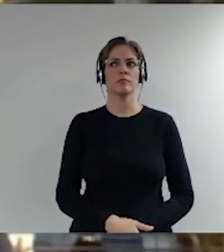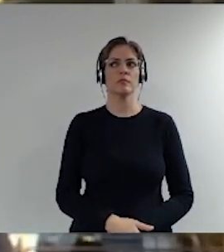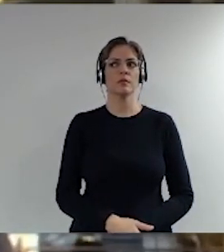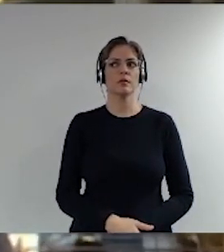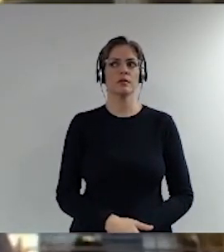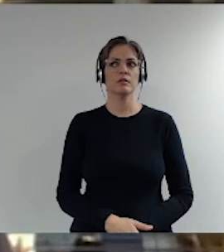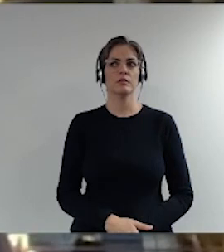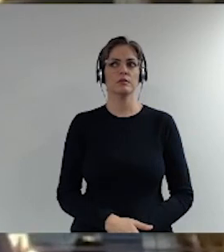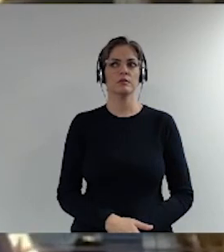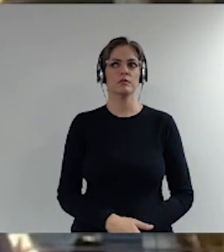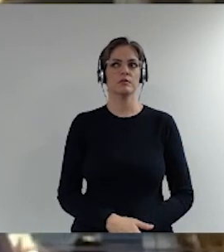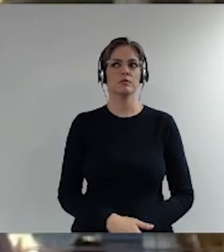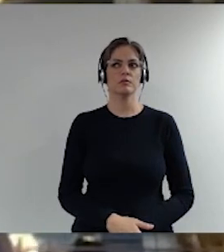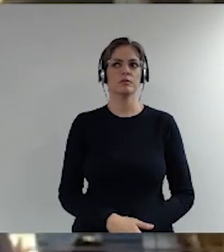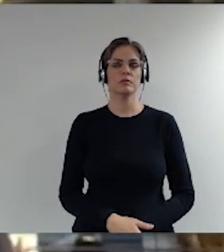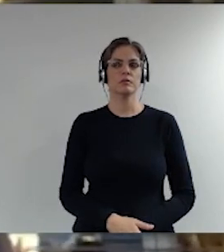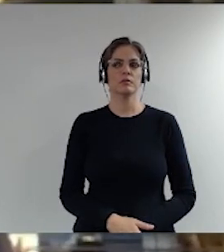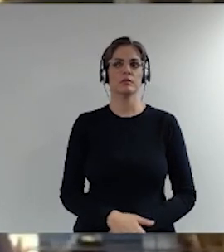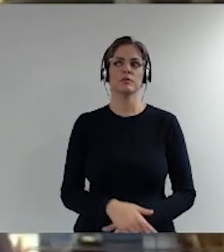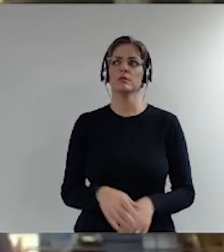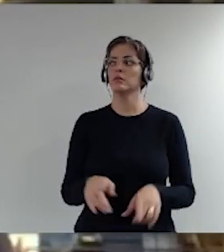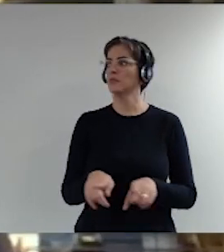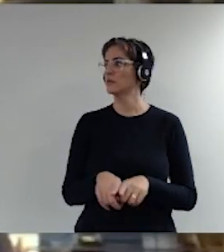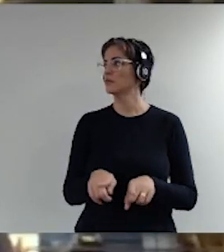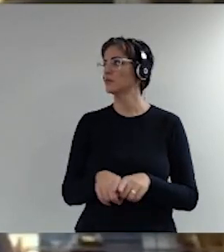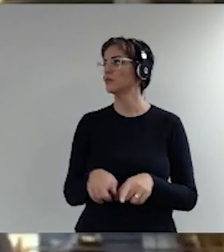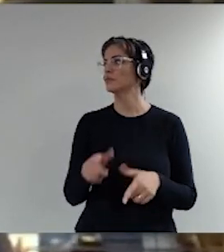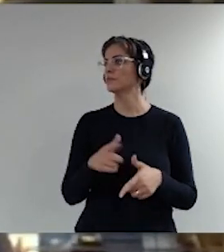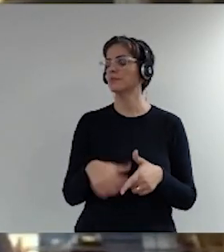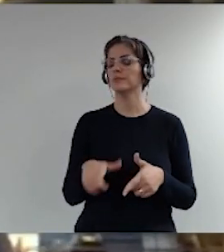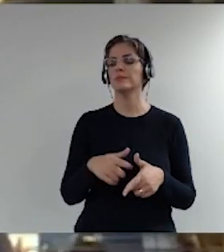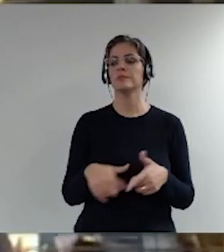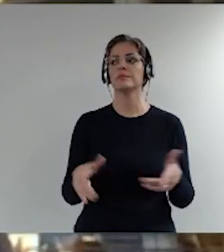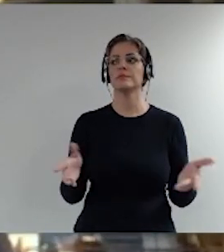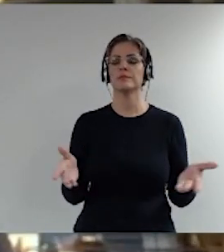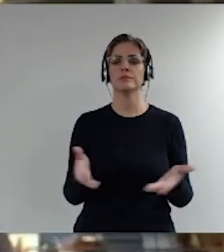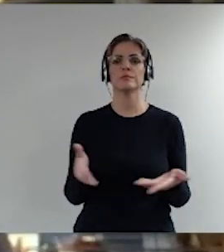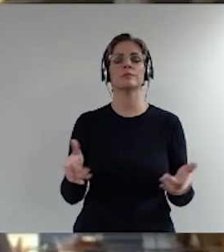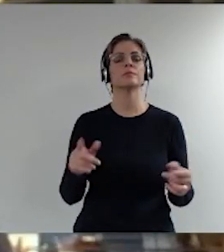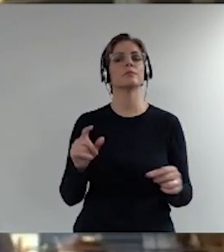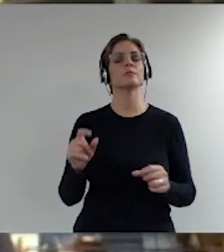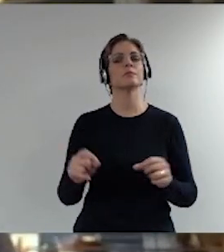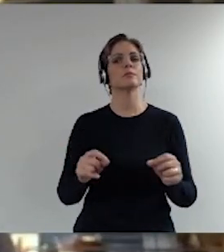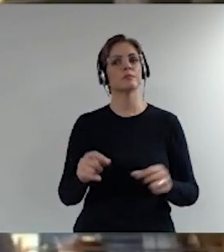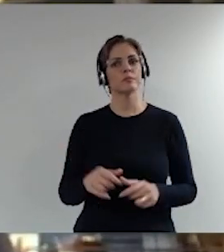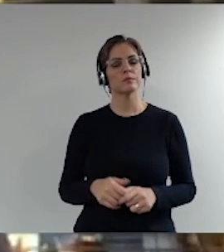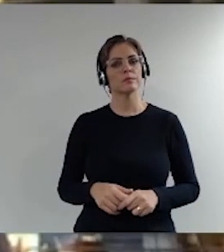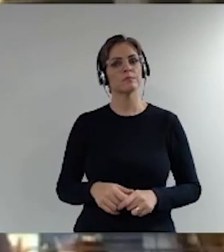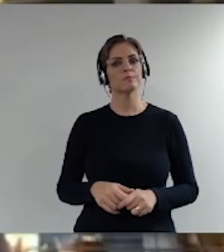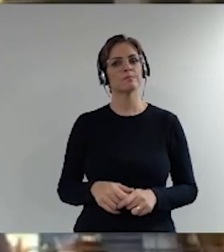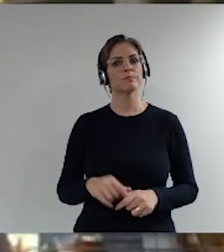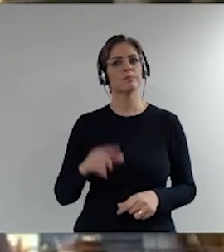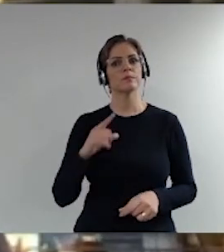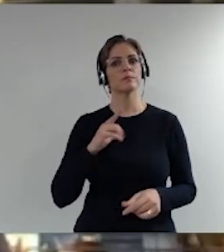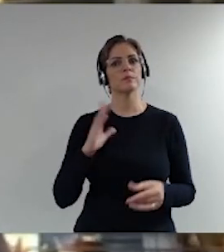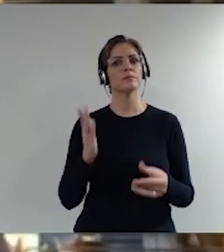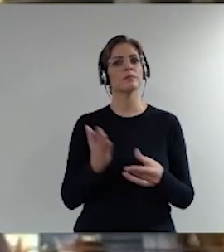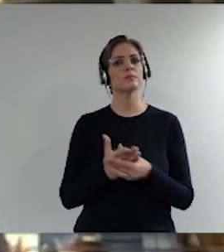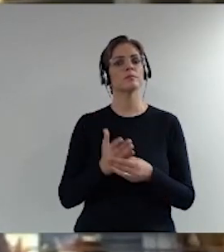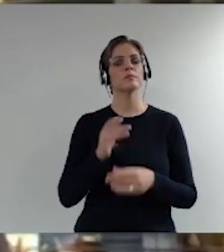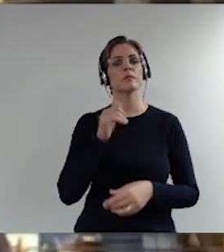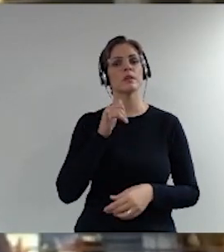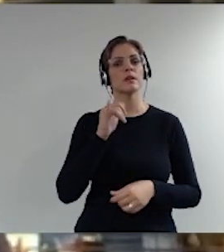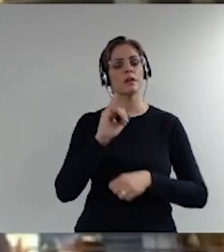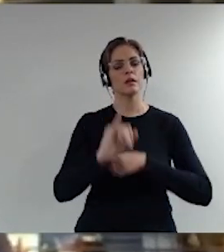ainda, Elton, nós temos uma questão relevante também, que é o processo eletrônico e a inteligência